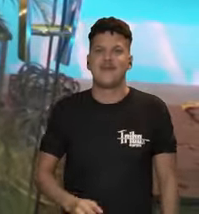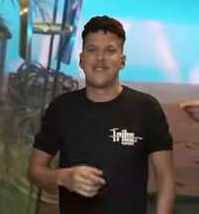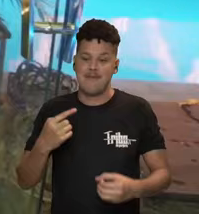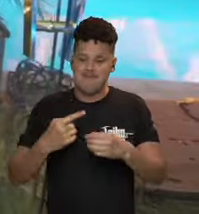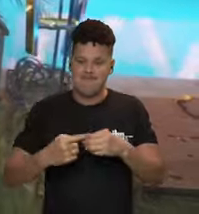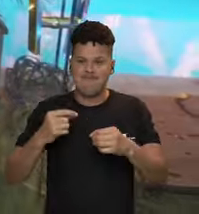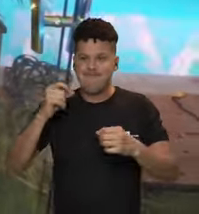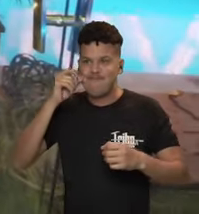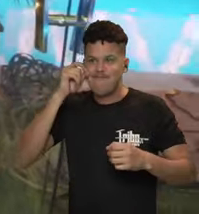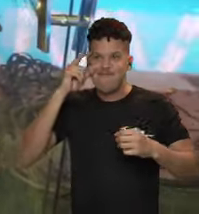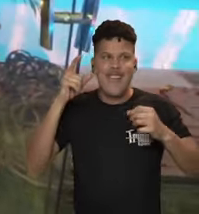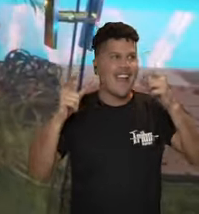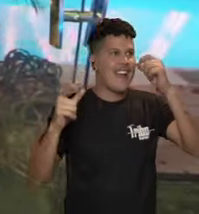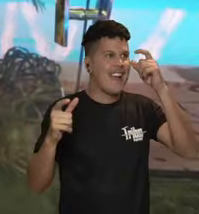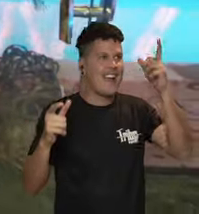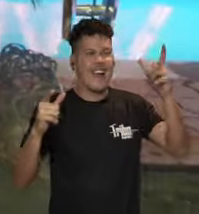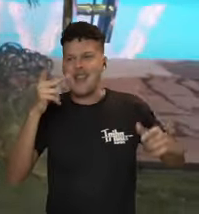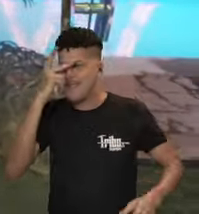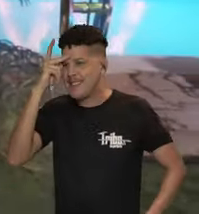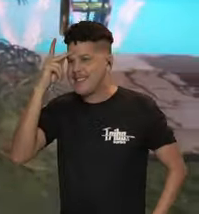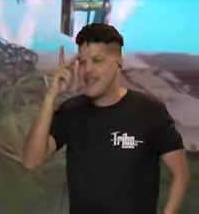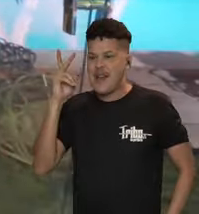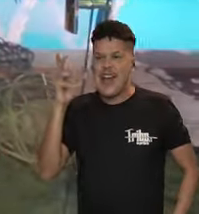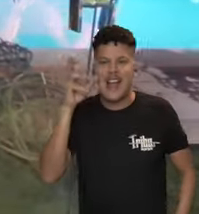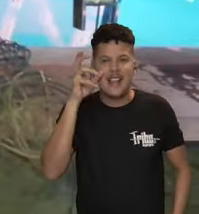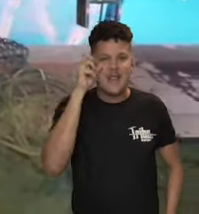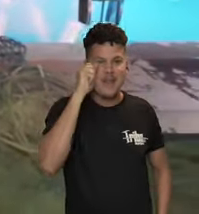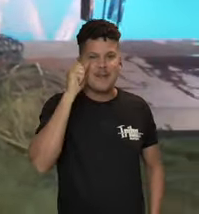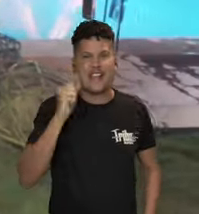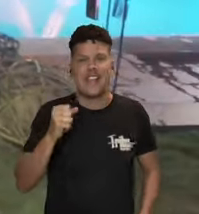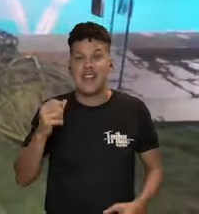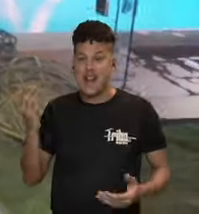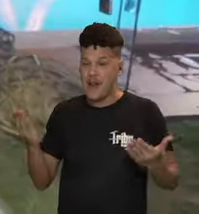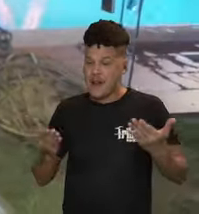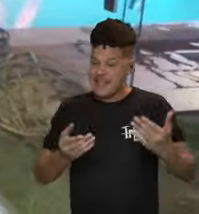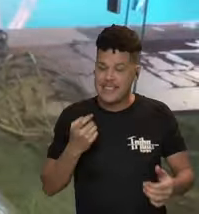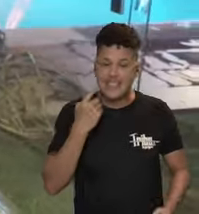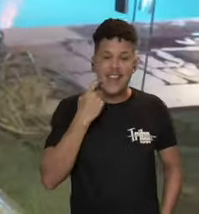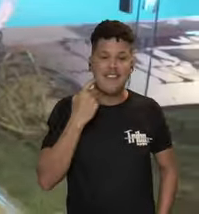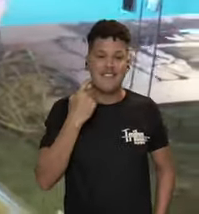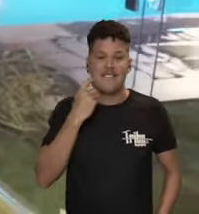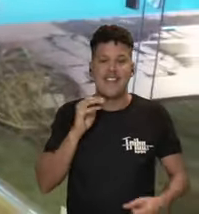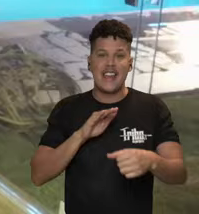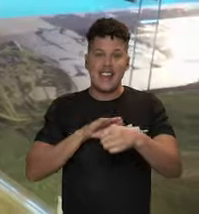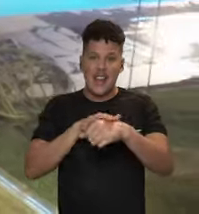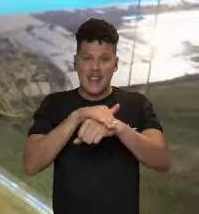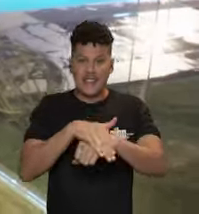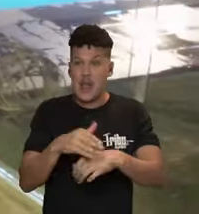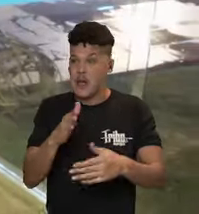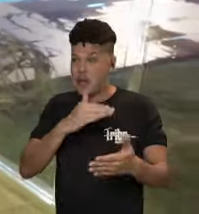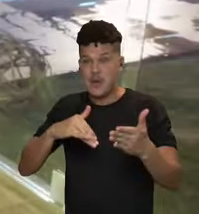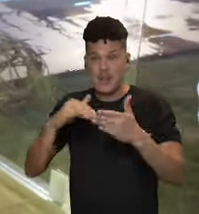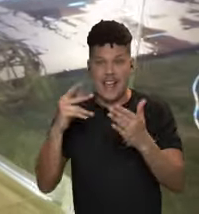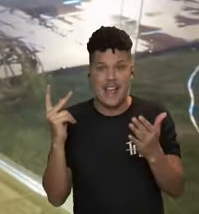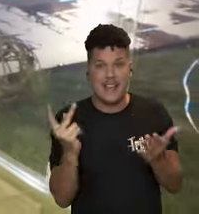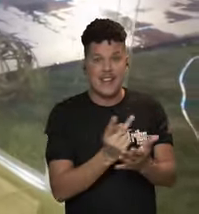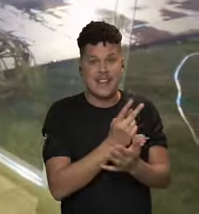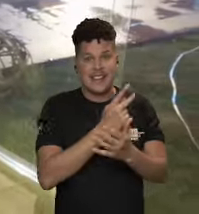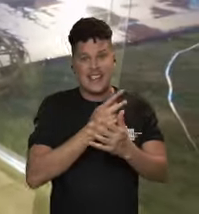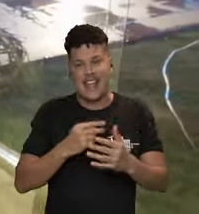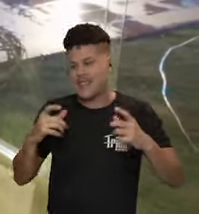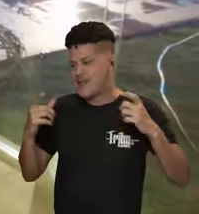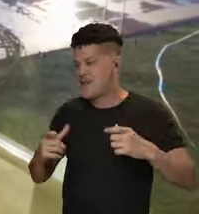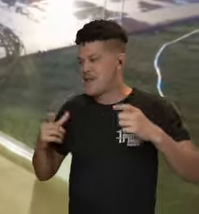cidade acorda e os instantes adormece. É sexta-feira e à noite tudo acontece, por enquanto o lugar pra